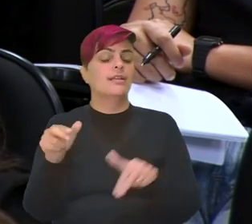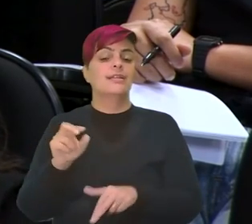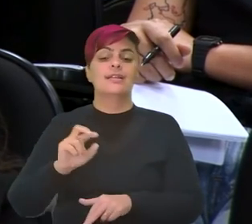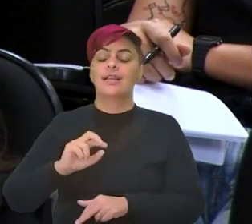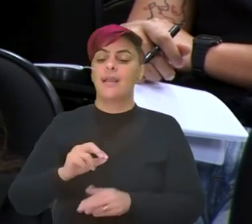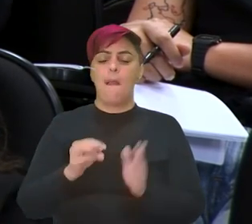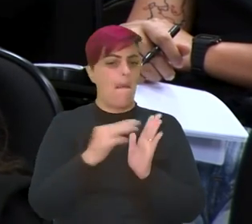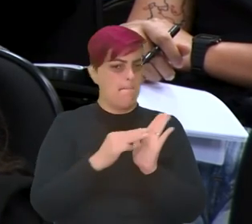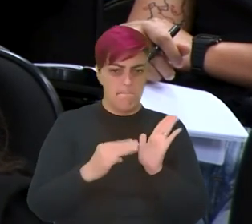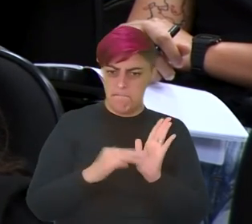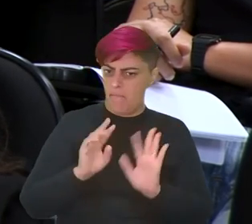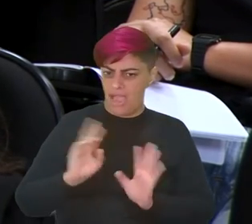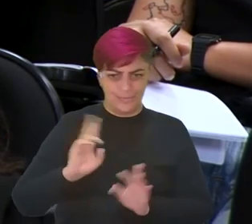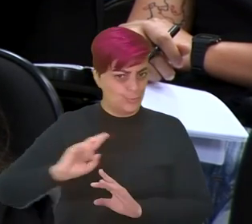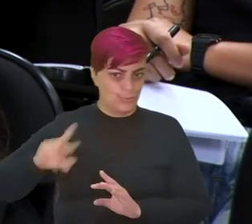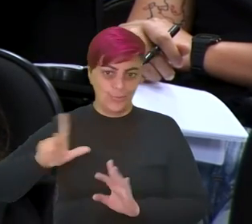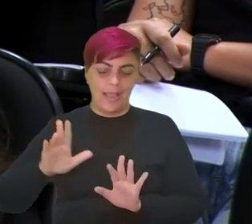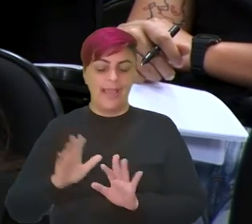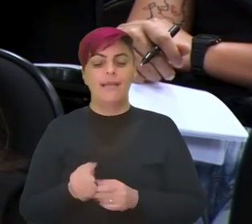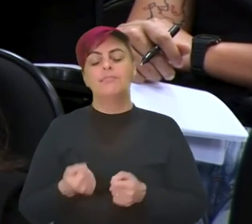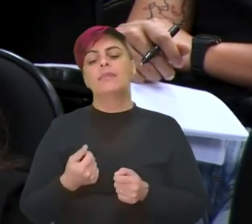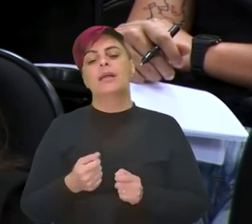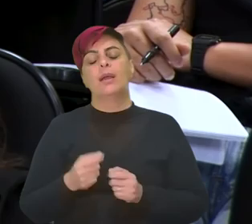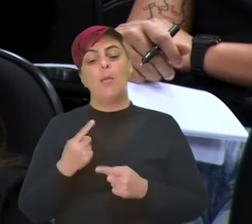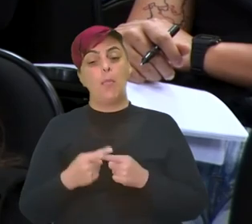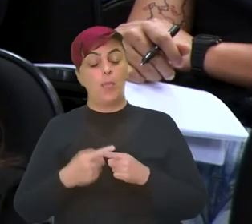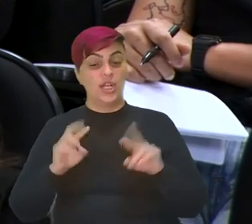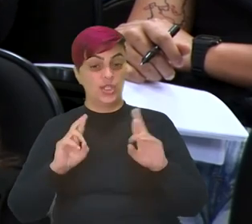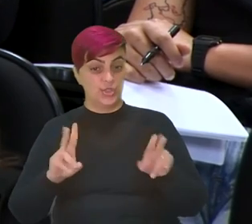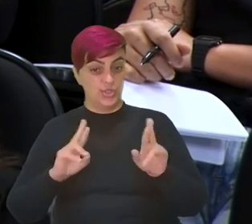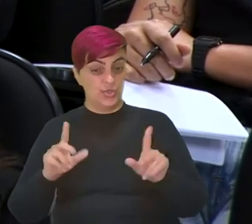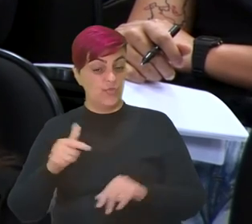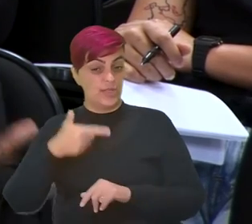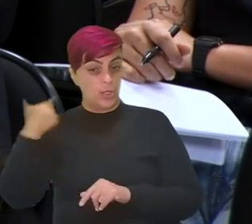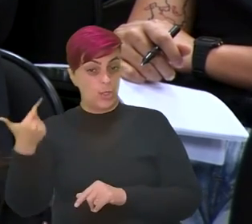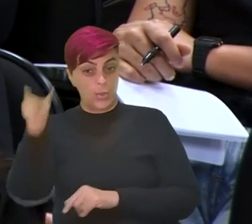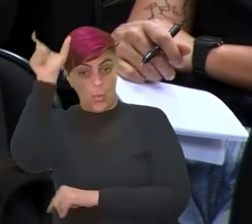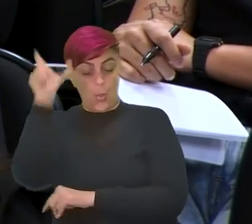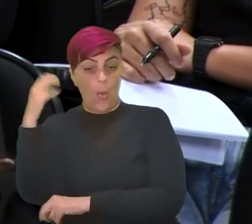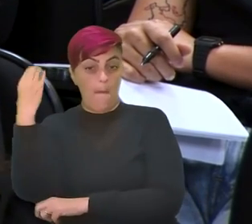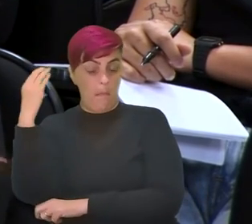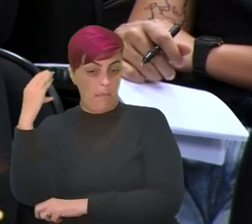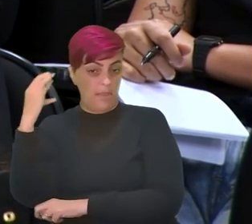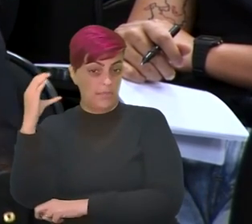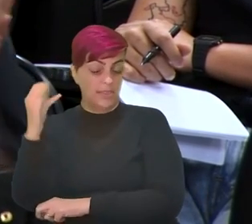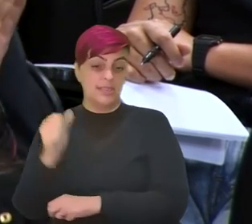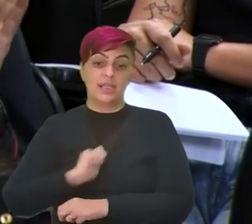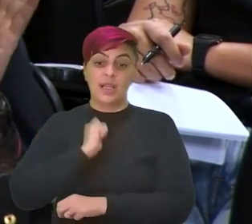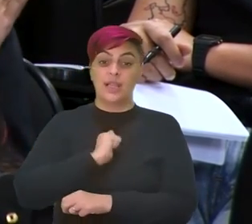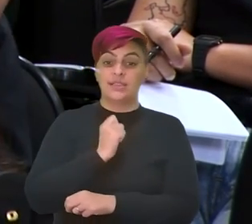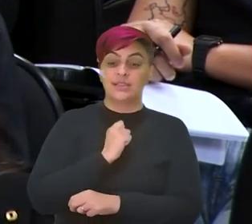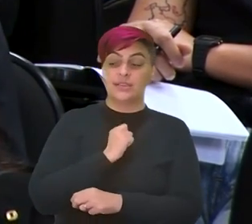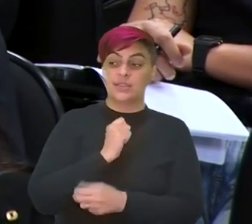etnografia não é método, é exatamente por entrar nessa discussão, porque, diferente de outros cientistas sociais, o antropólogo não